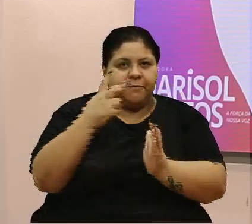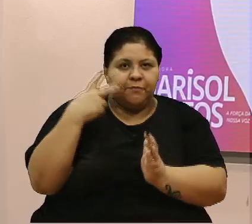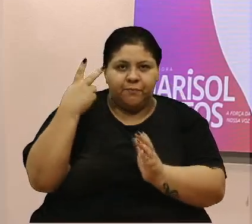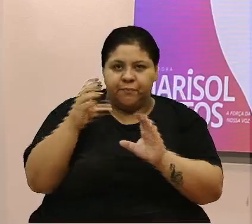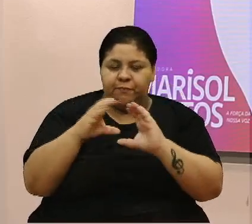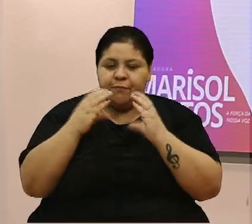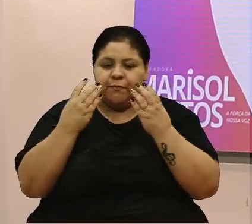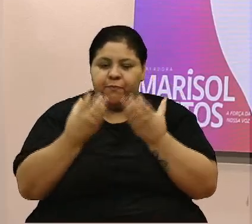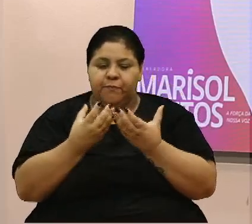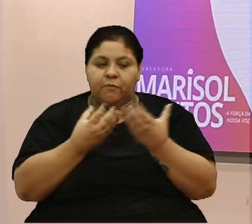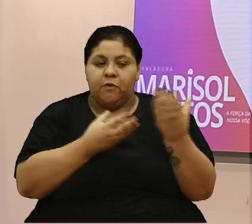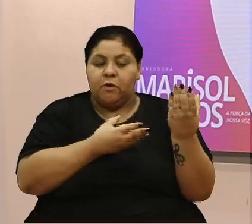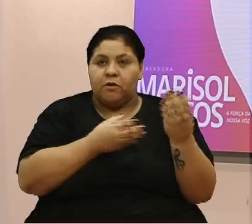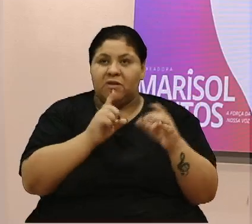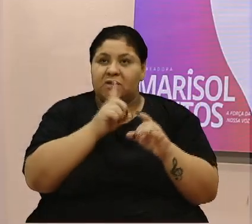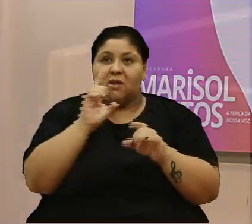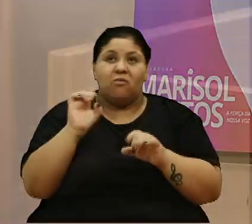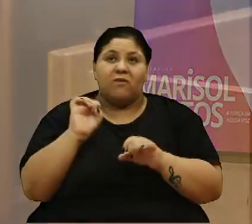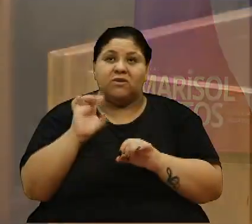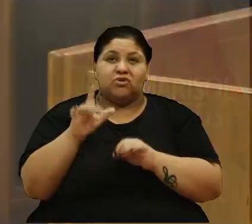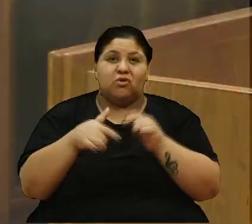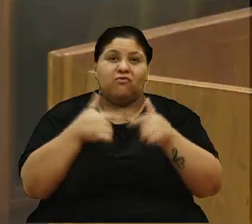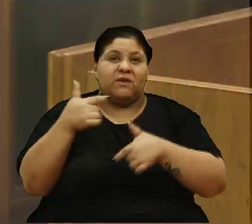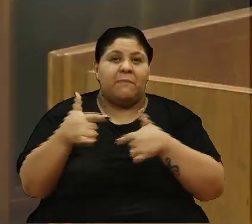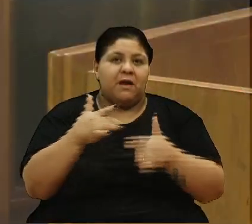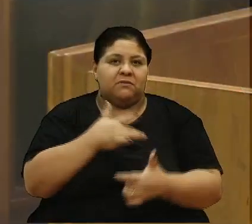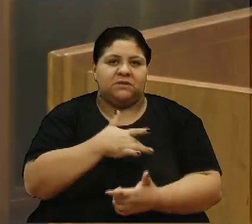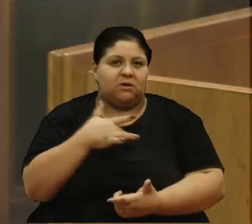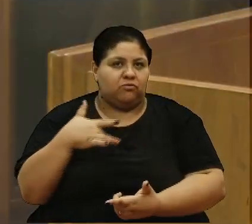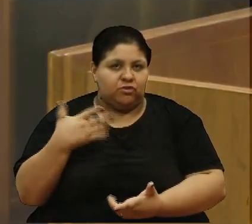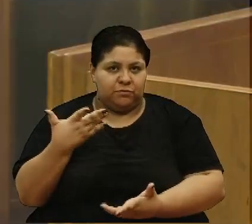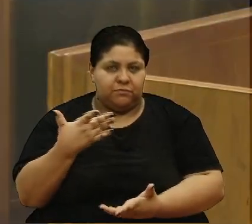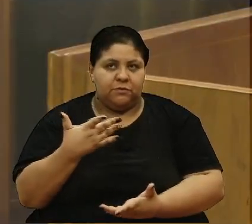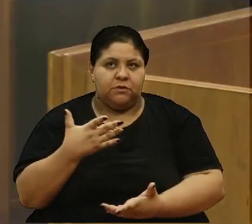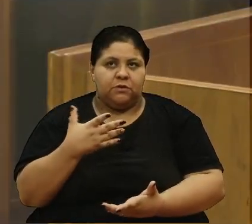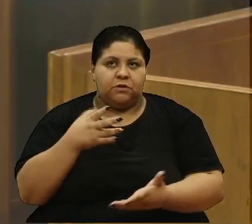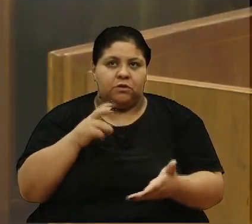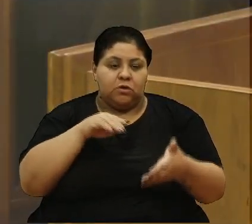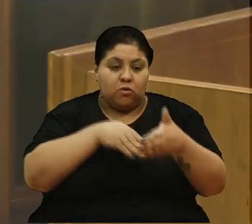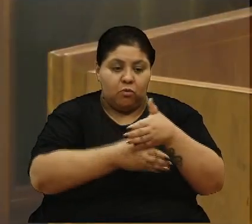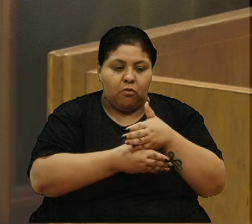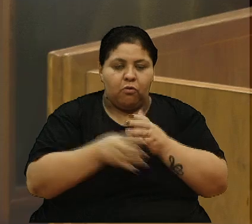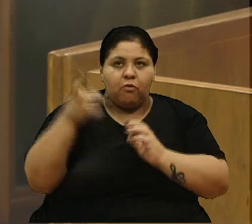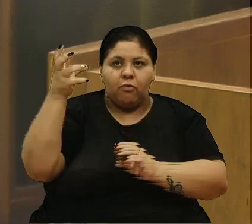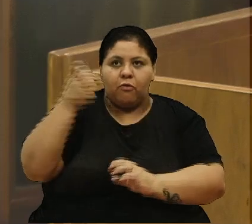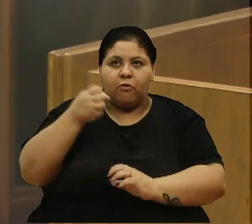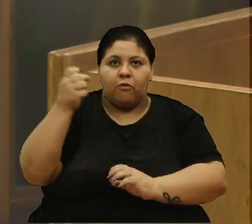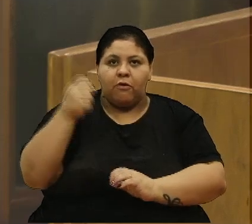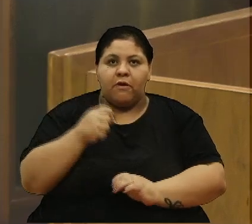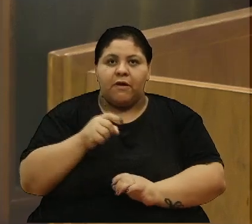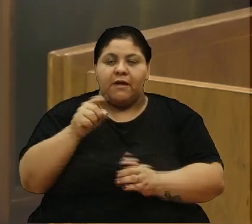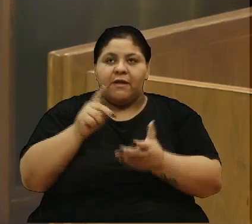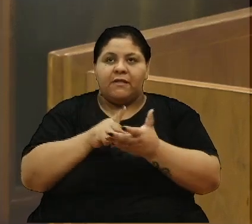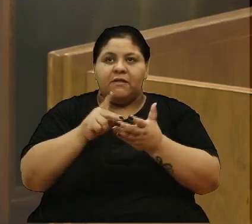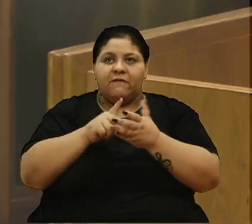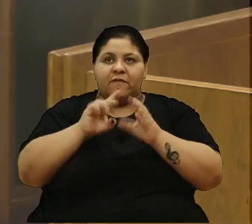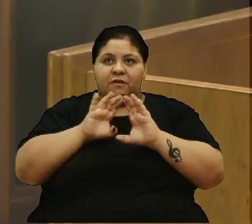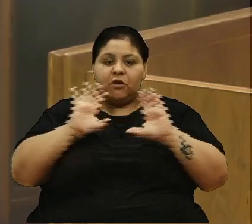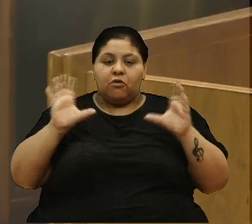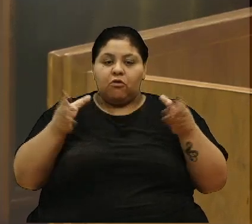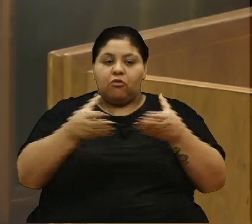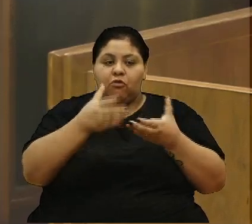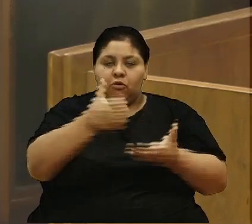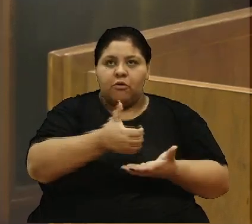regional, é muito mais do que um serviço de saúde. O Banco de Leite é, na verdade, uma rede de apoio a mães